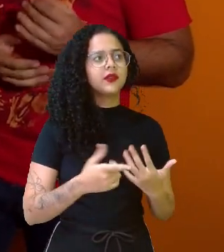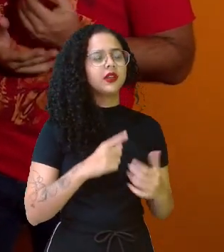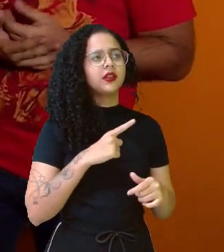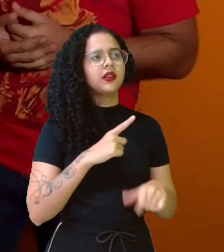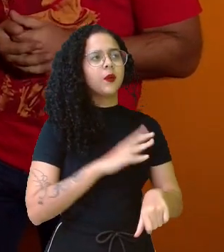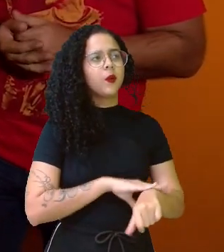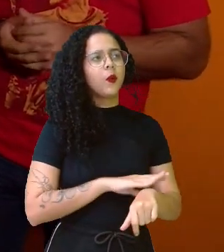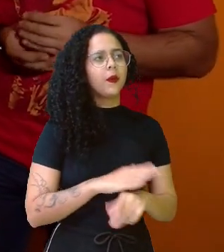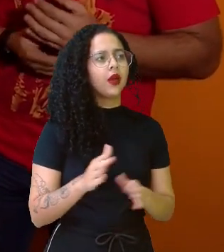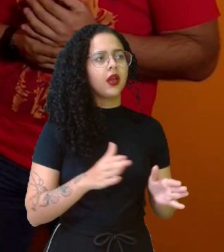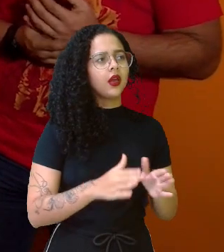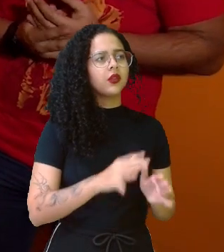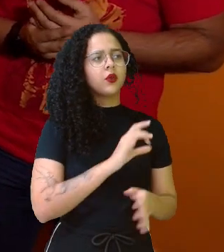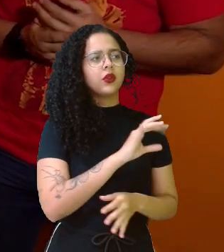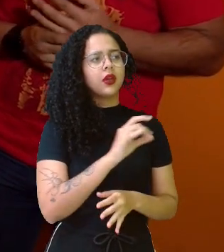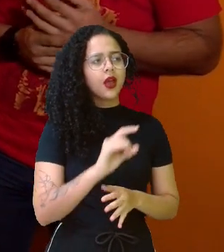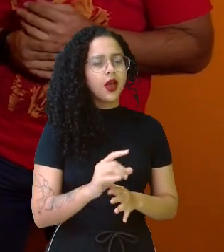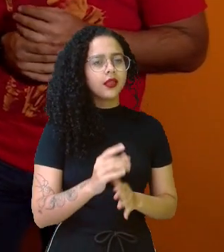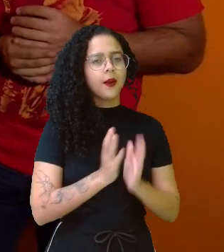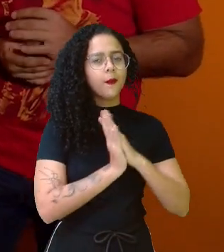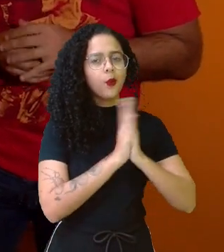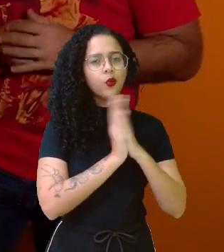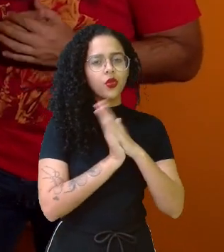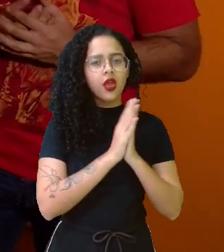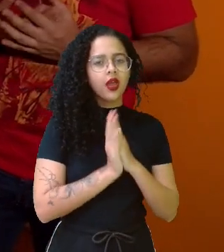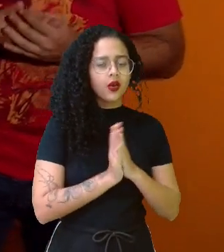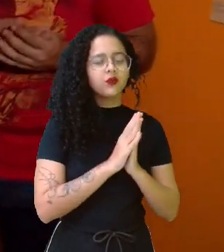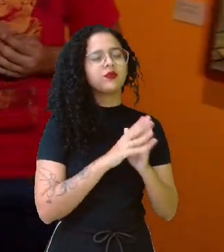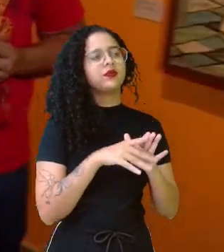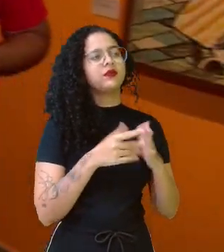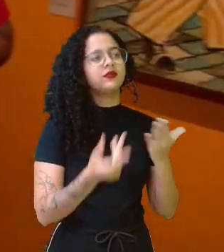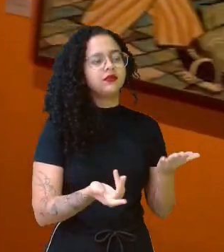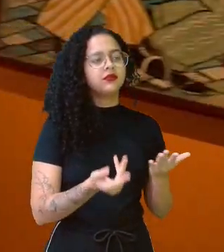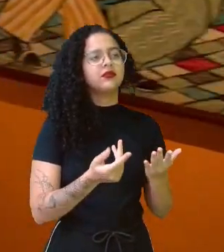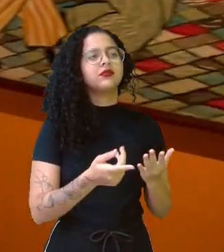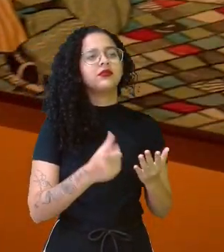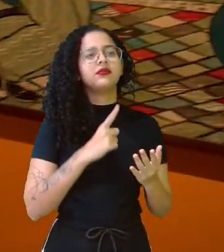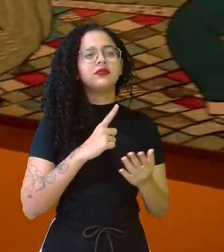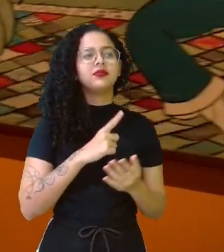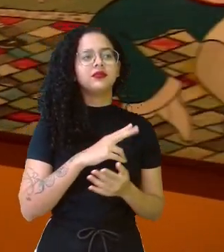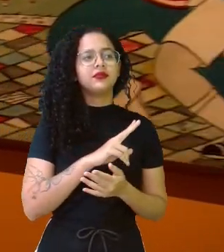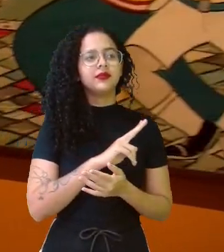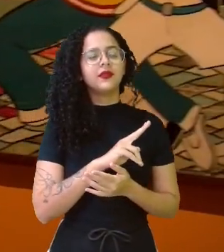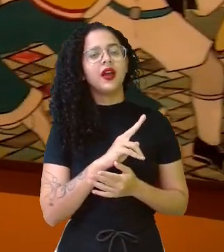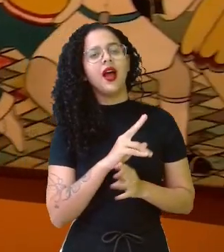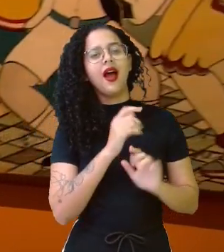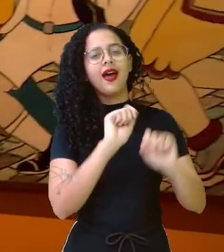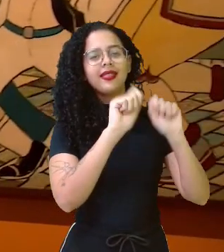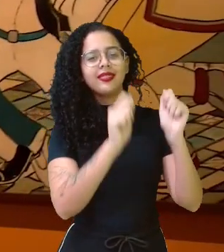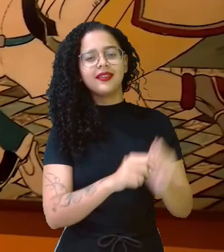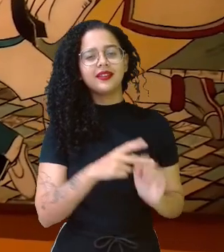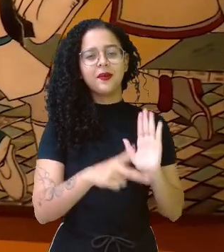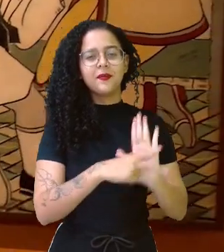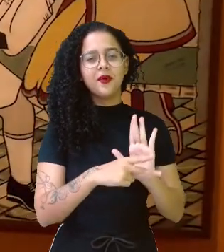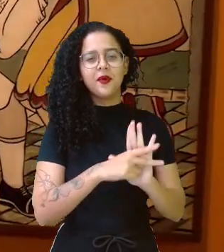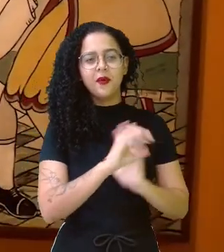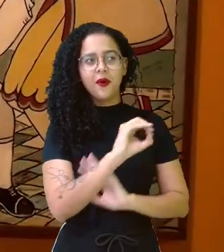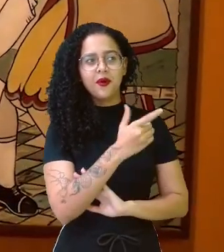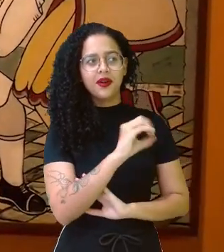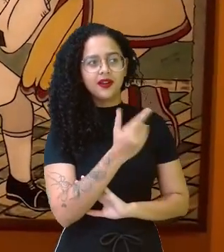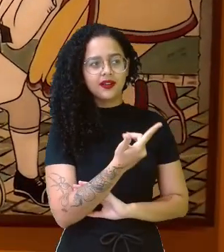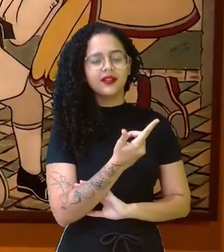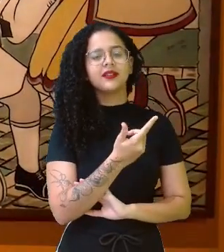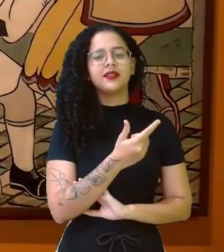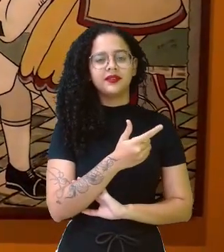sim, cada boneco, claro, de cada bloco. Claro. Né? E ele se intitulava um artista de Olinda. Um artista de Olinda, ele assinava desse jeito. Ele não é